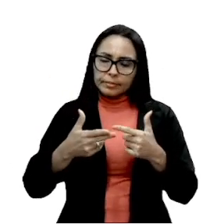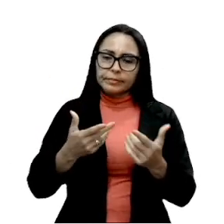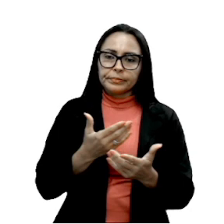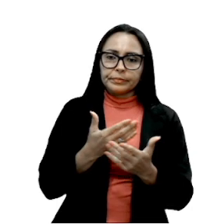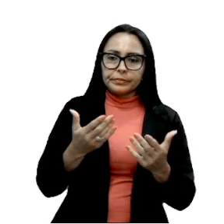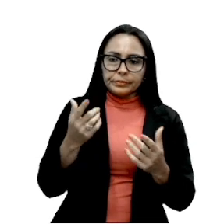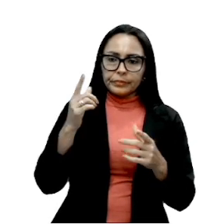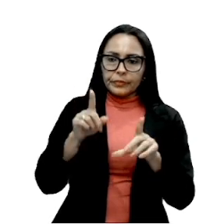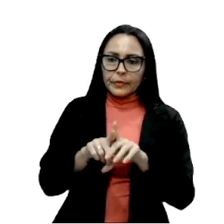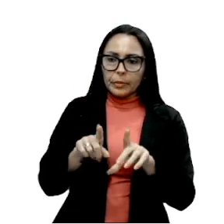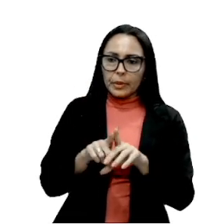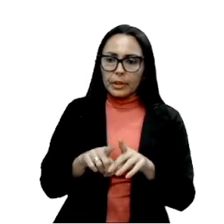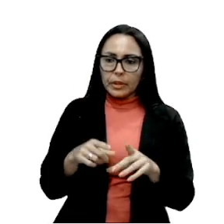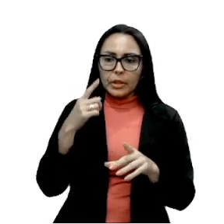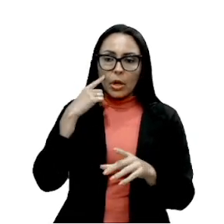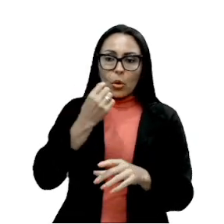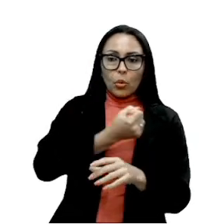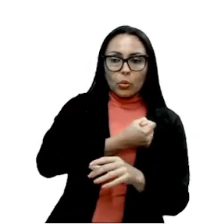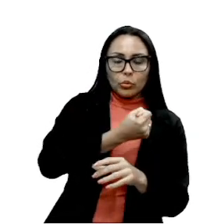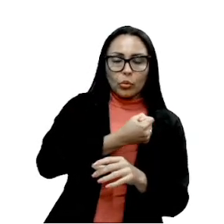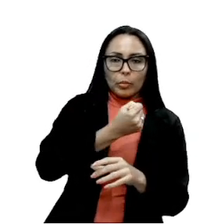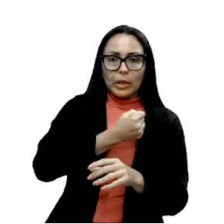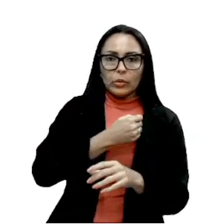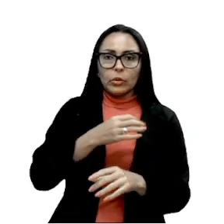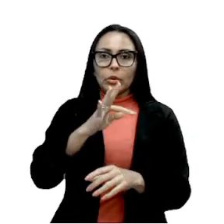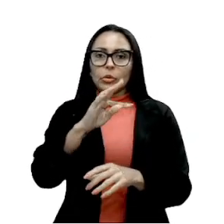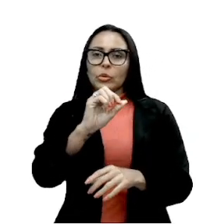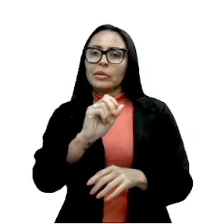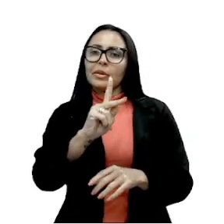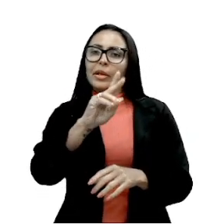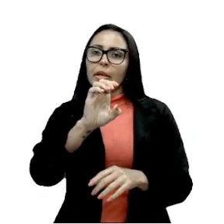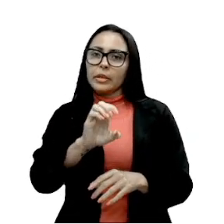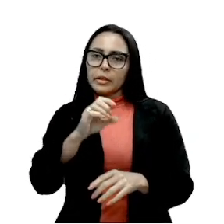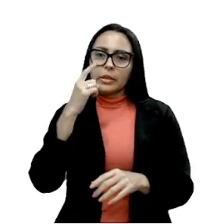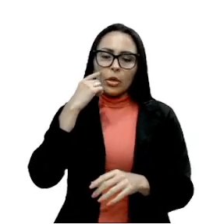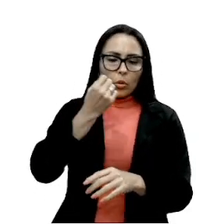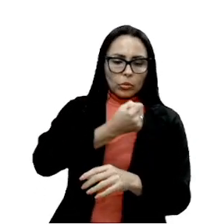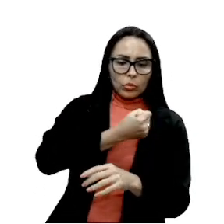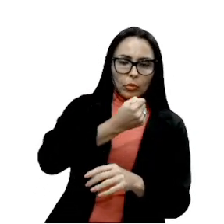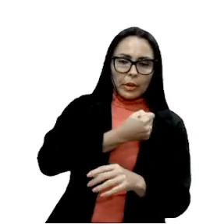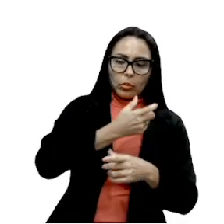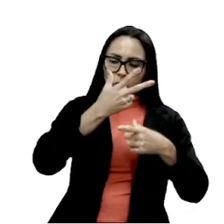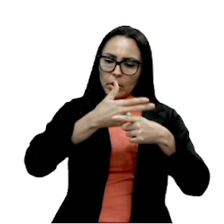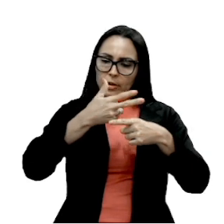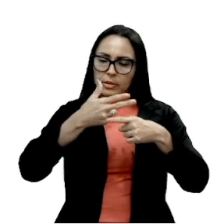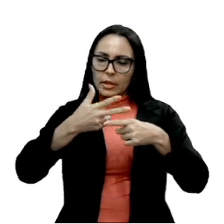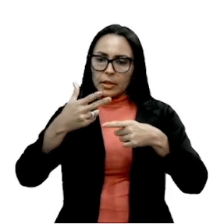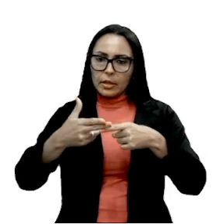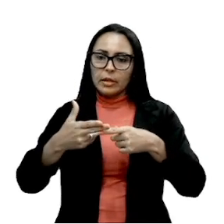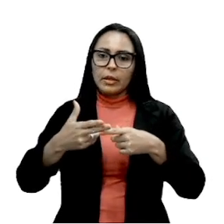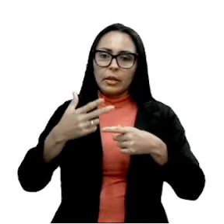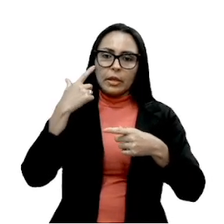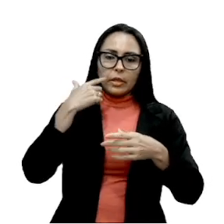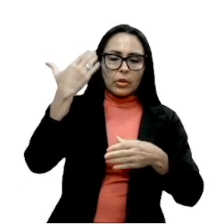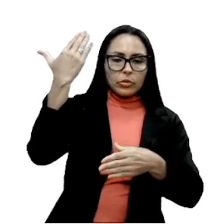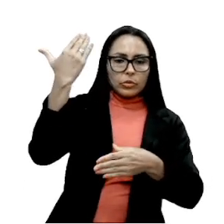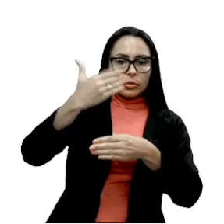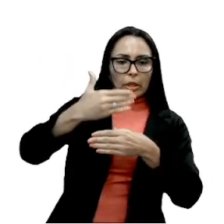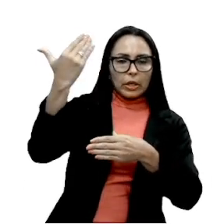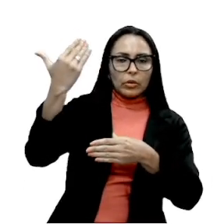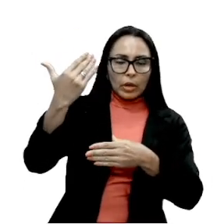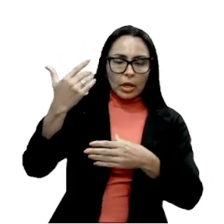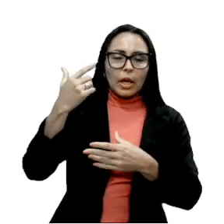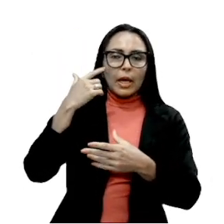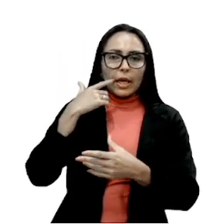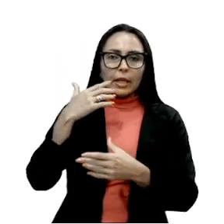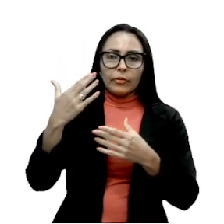hora, o número da cena, o número do take, o nome da cena, e é todo descrito lá na claquete, e a claquete é um dispositivo que vem